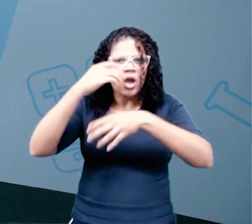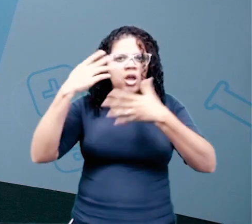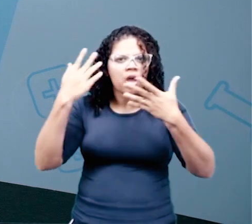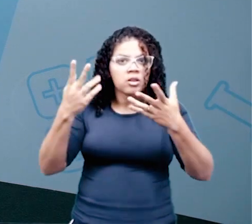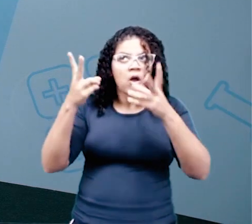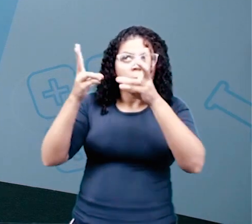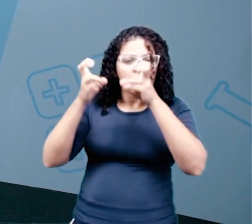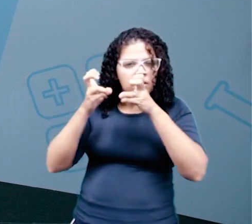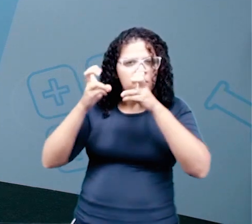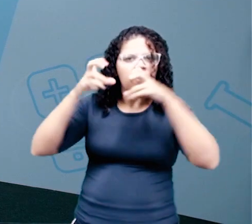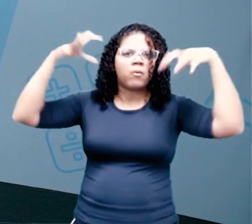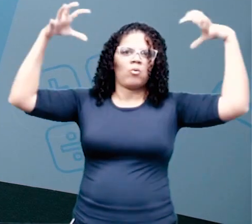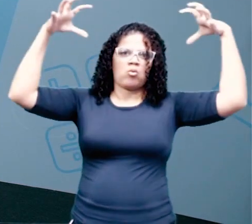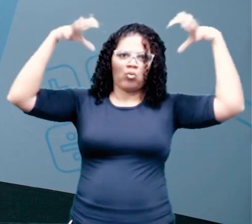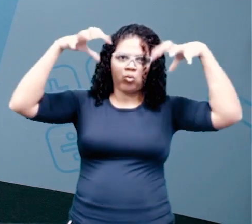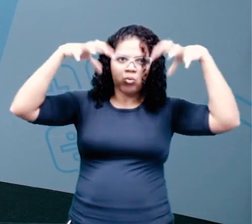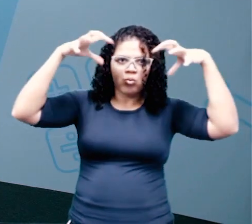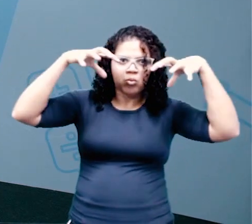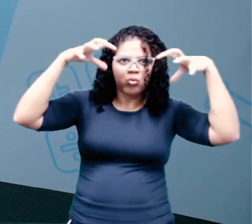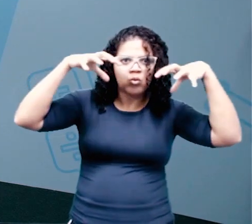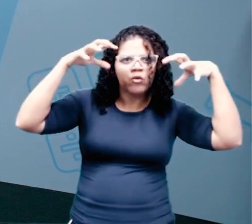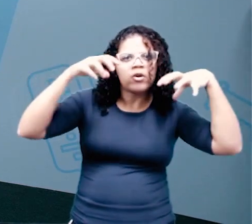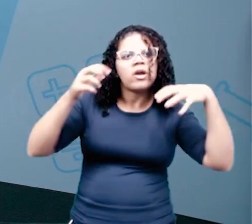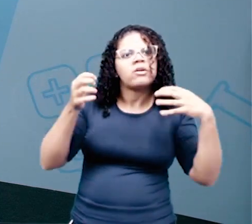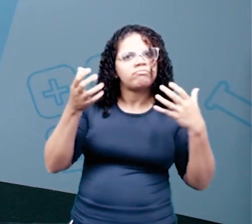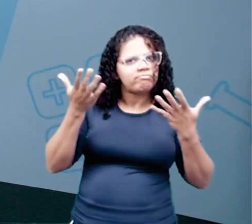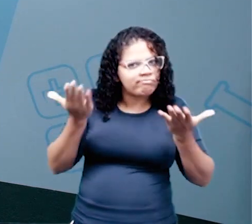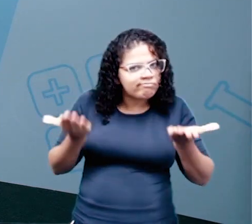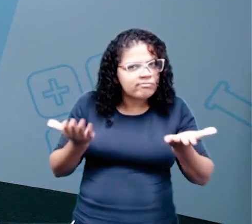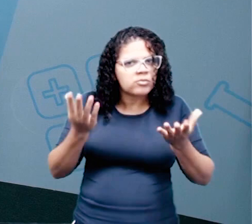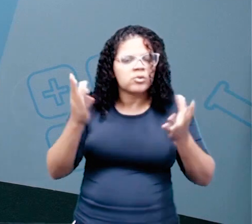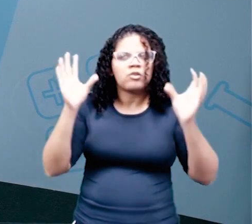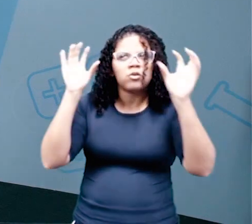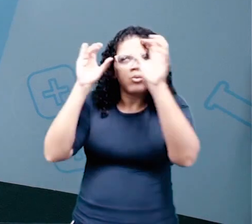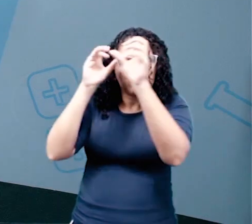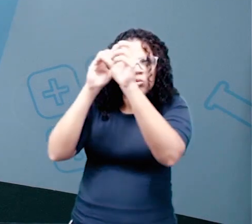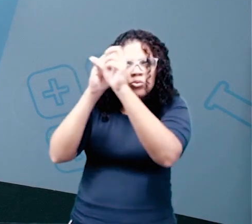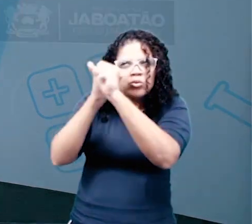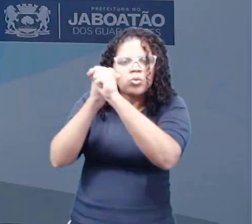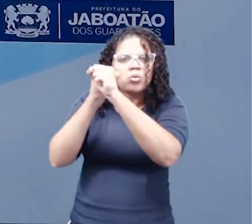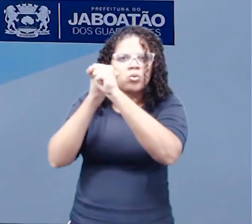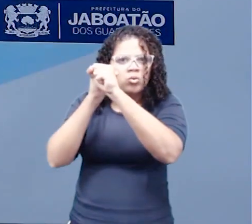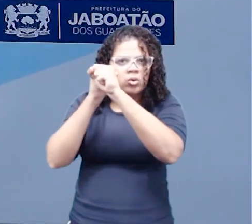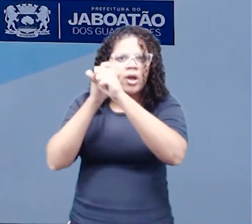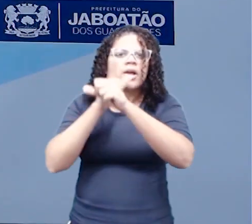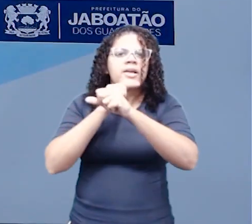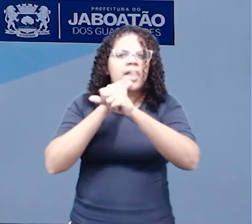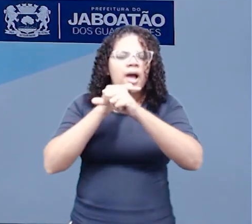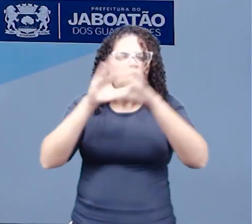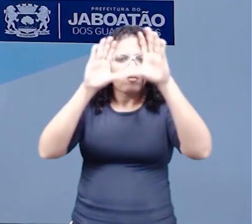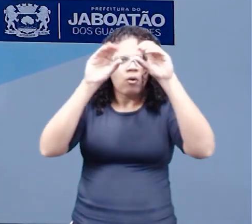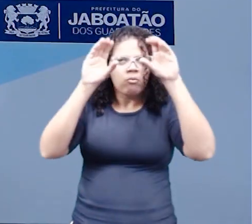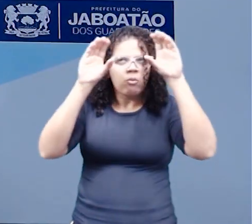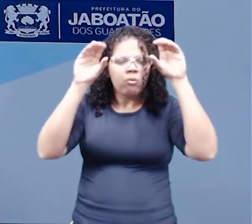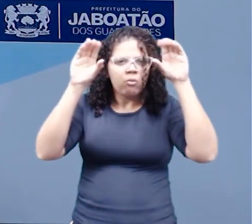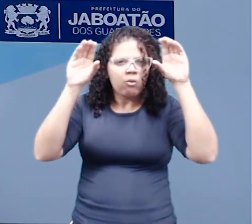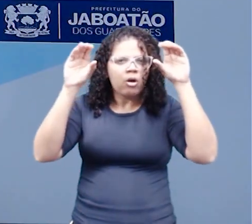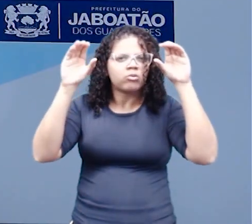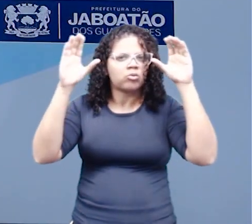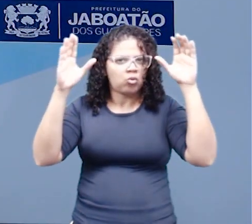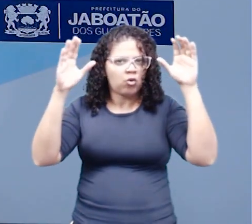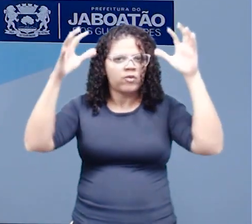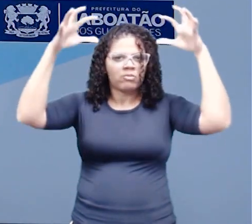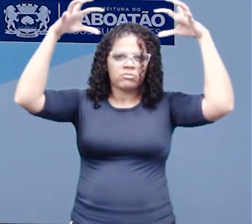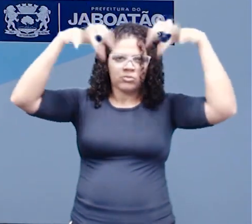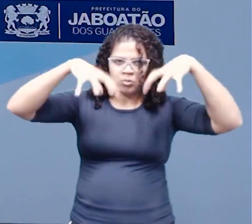consegue saber que vai chover, porque elas ficam bem escuras, né? E aí toda aquela água que está acumulada na nuvem vai cair em forma